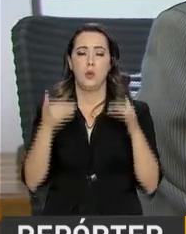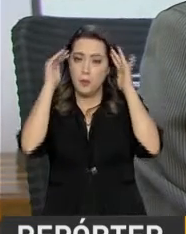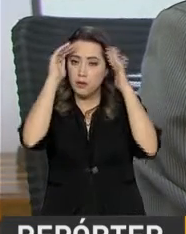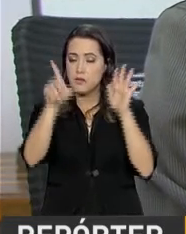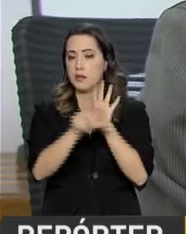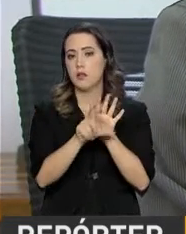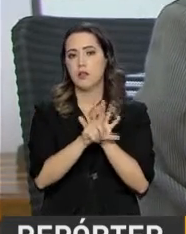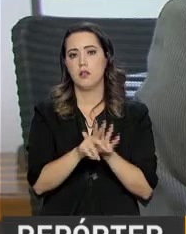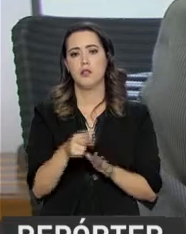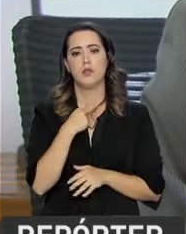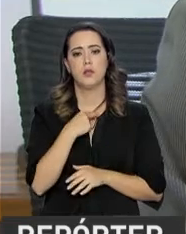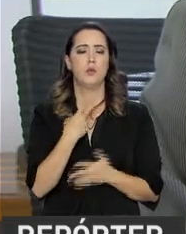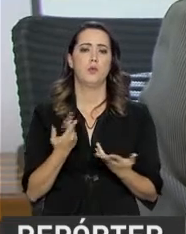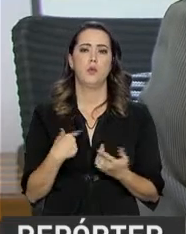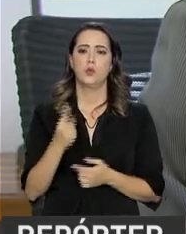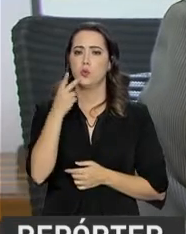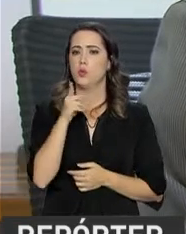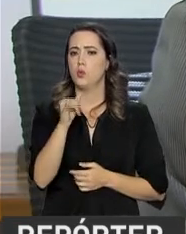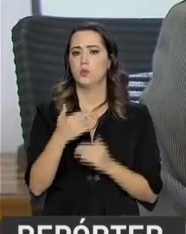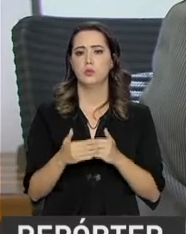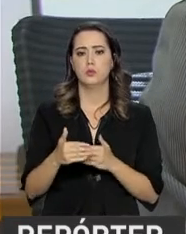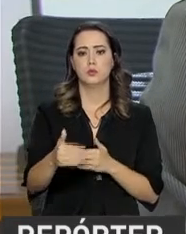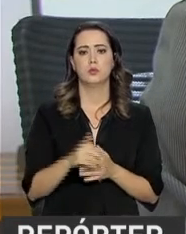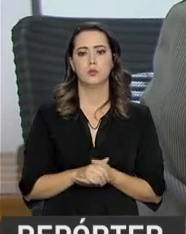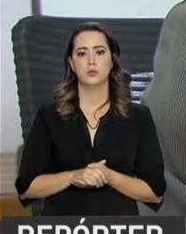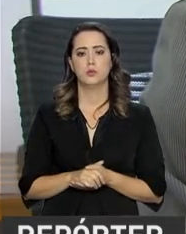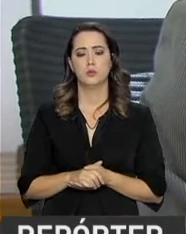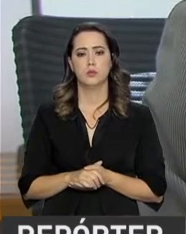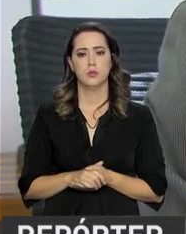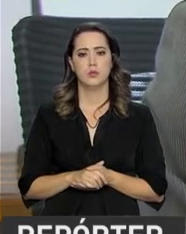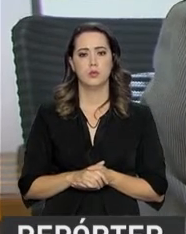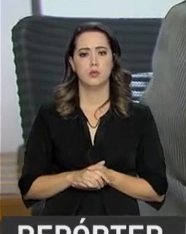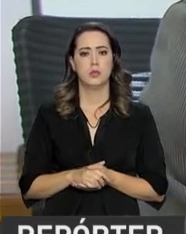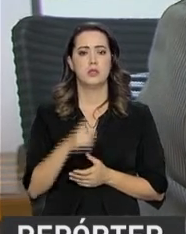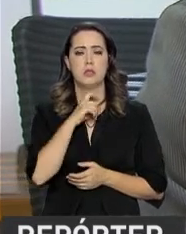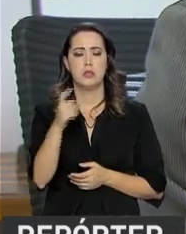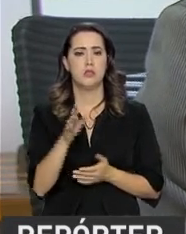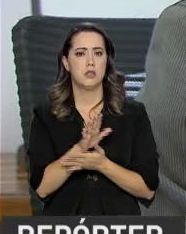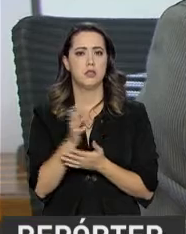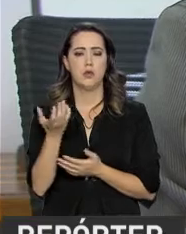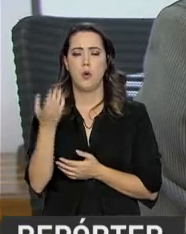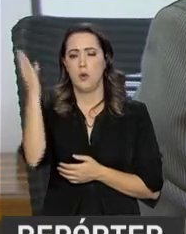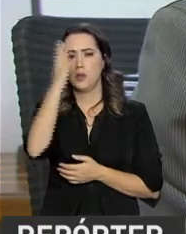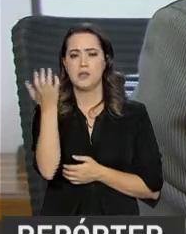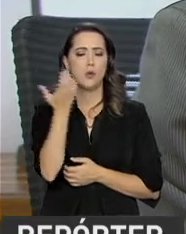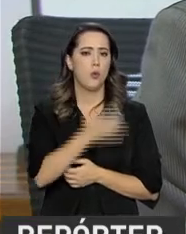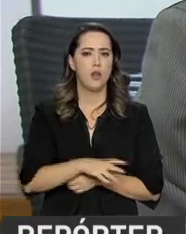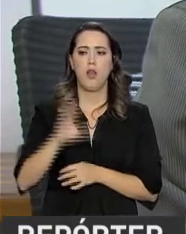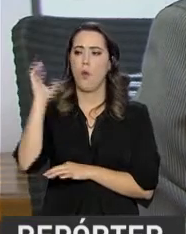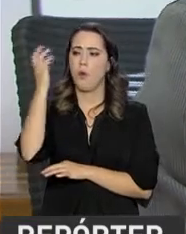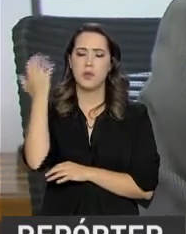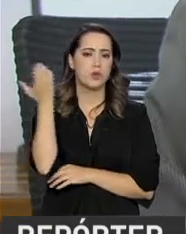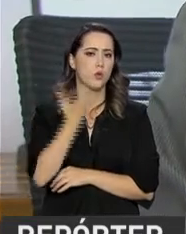permitir um dia mais com o desmatamento ilegal é não interessa a ninguém interessa ao brasil não interessa ao meio